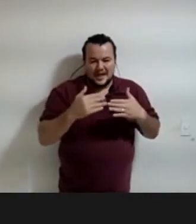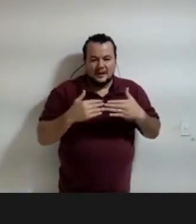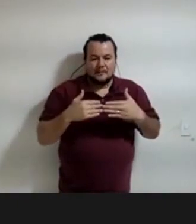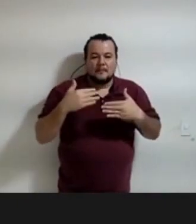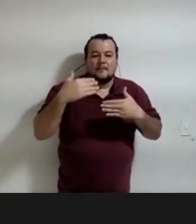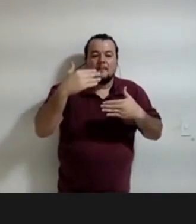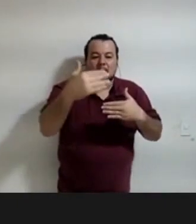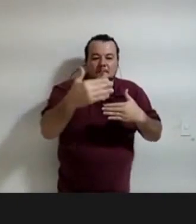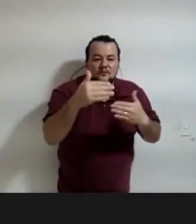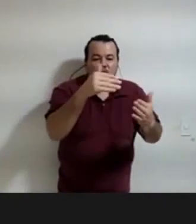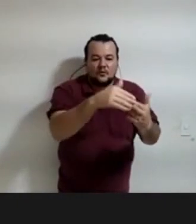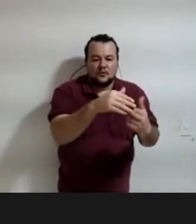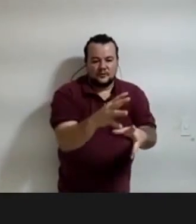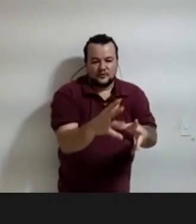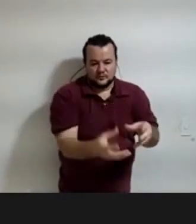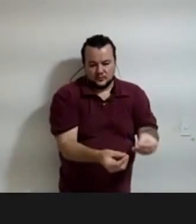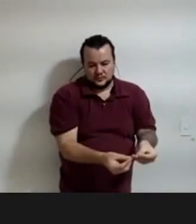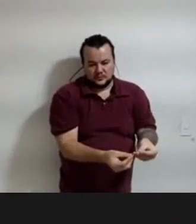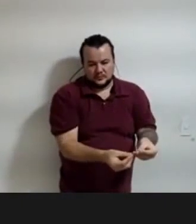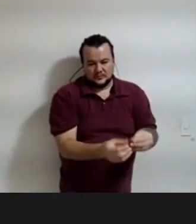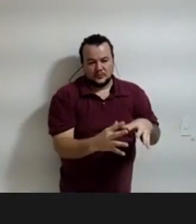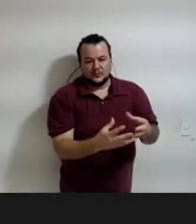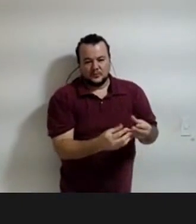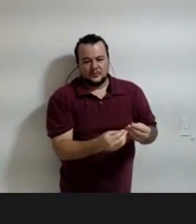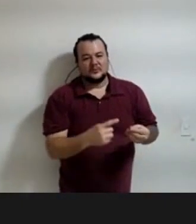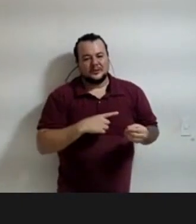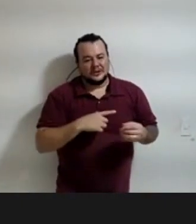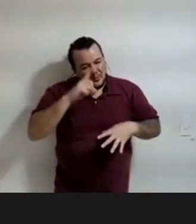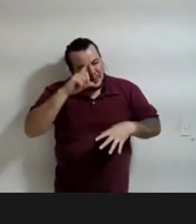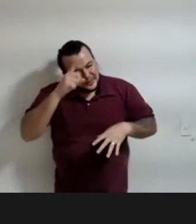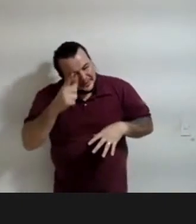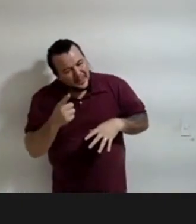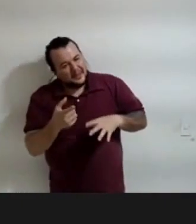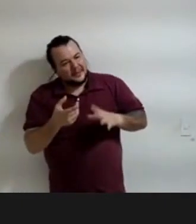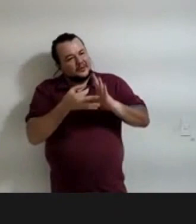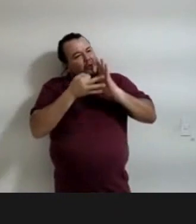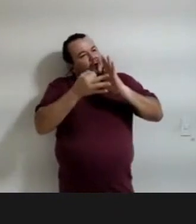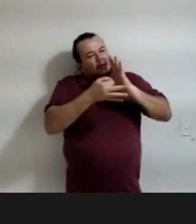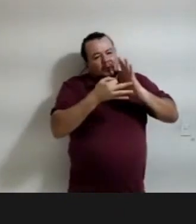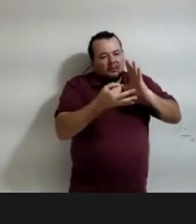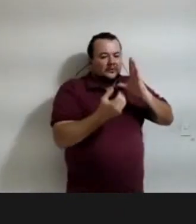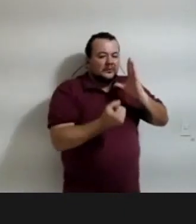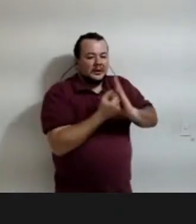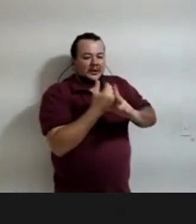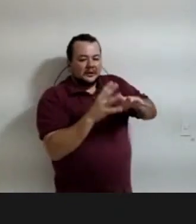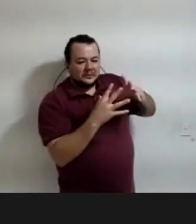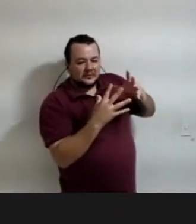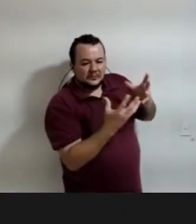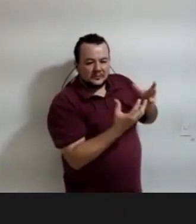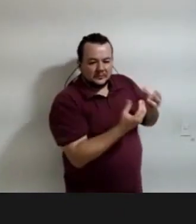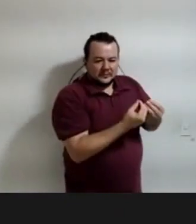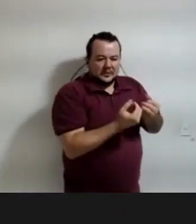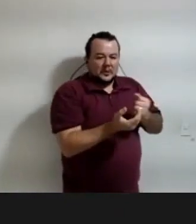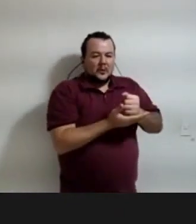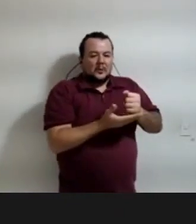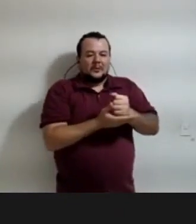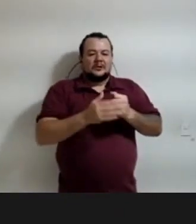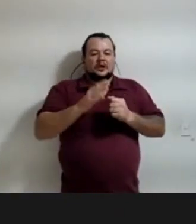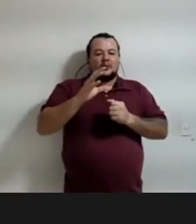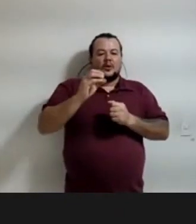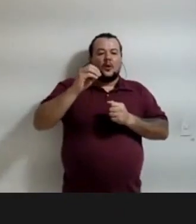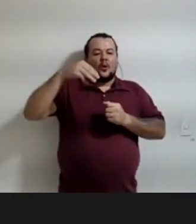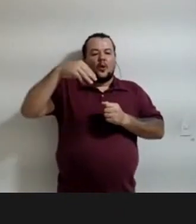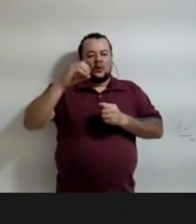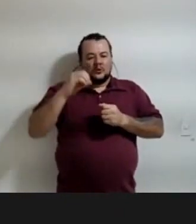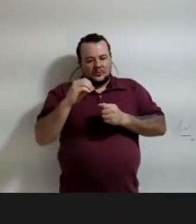crítica à modernidade e à concepção de humanidade a partir de uma cosmologia e cosmovisão dos povos originários, dos povos